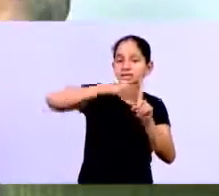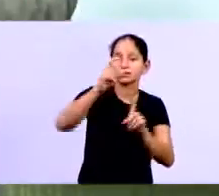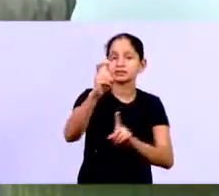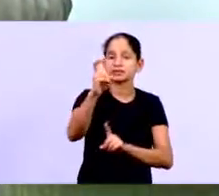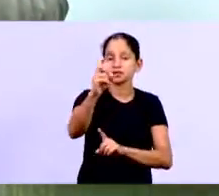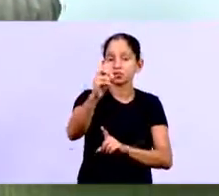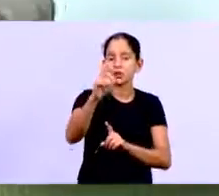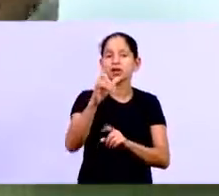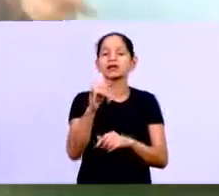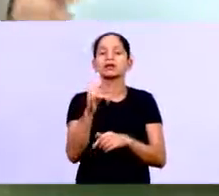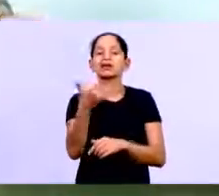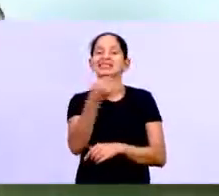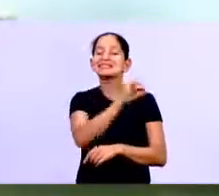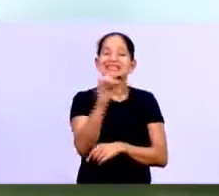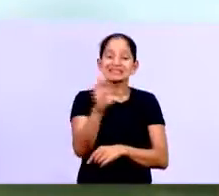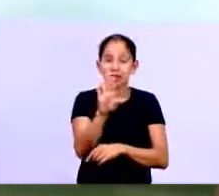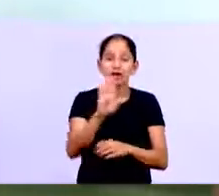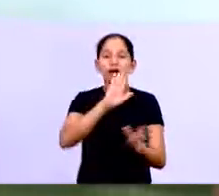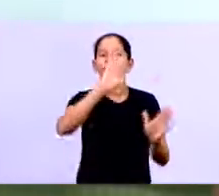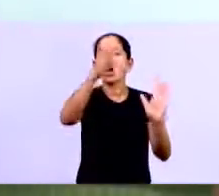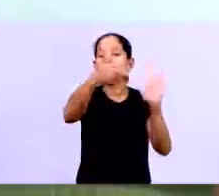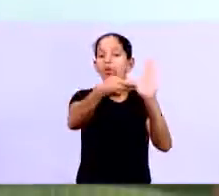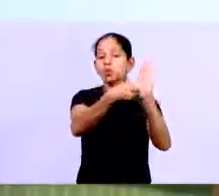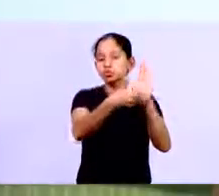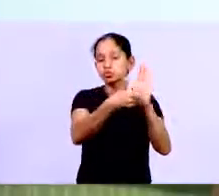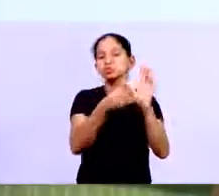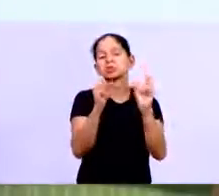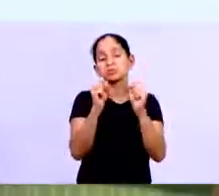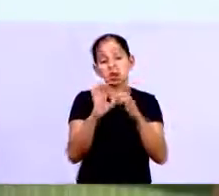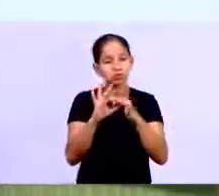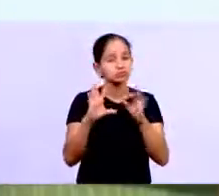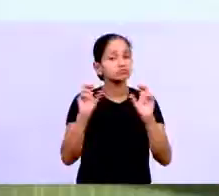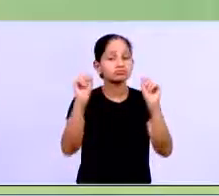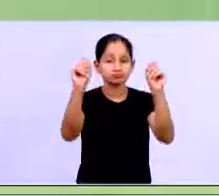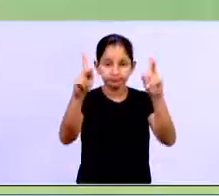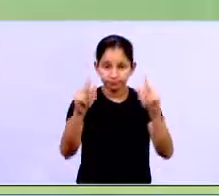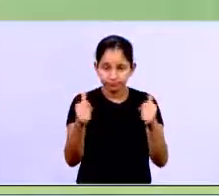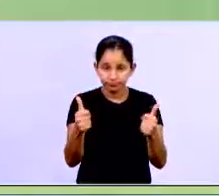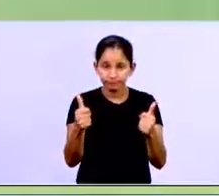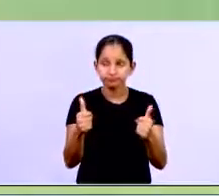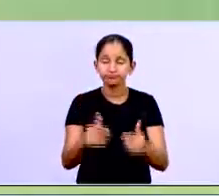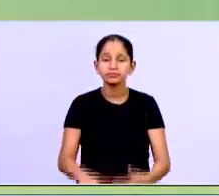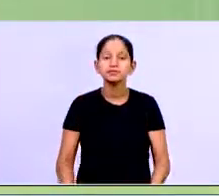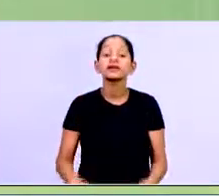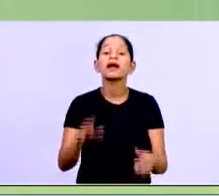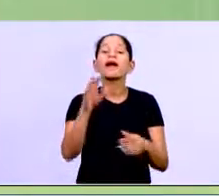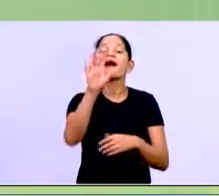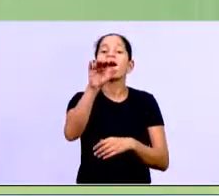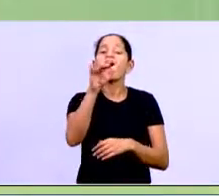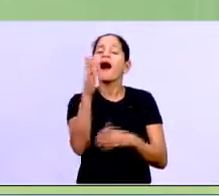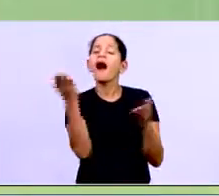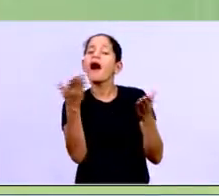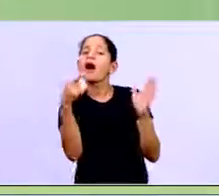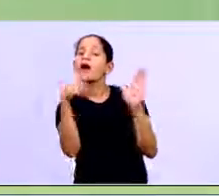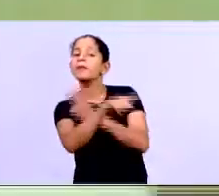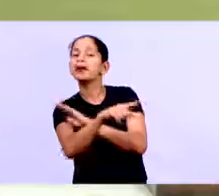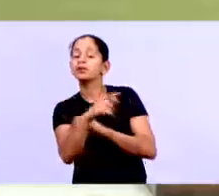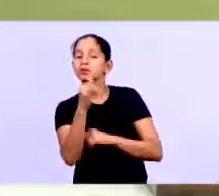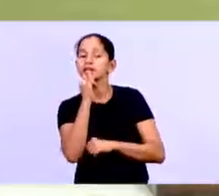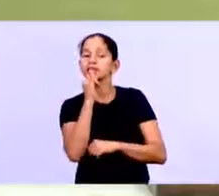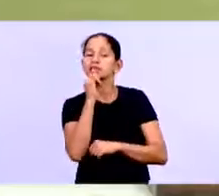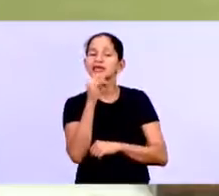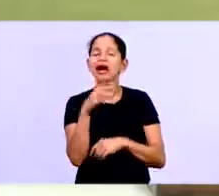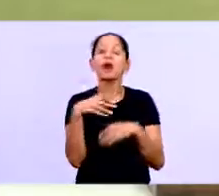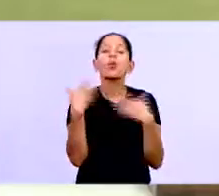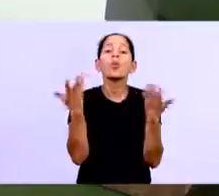100ª parcela, a última se você quisesse. Ok? Professor Junimar, e aí, se paguei essa 20ª parcela, quanto que eu